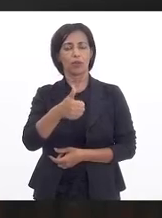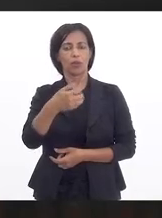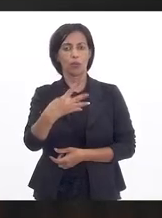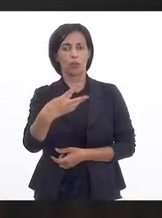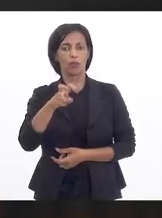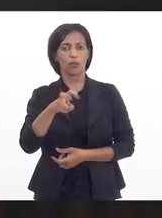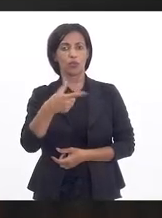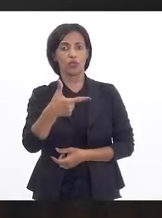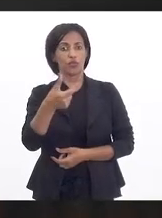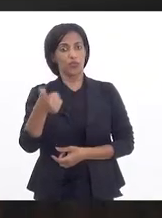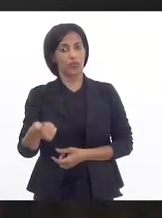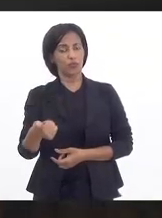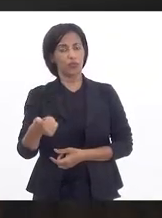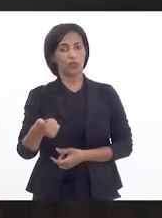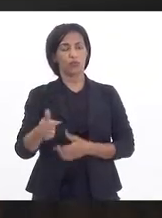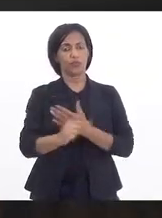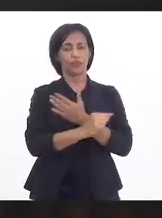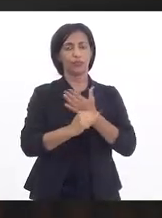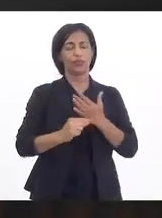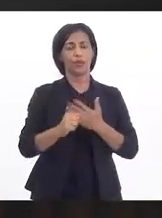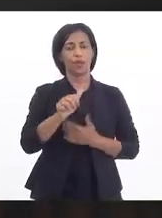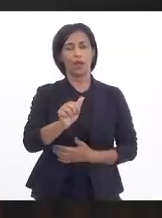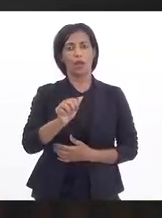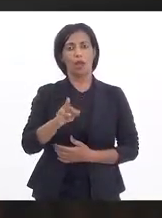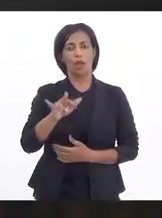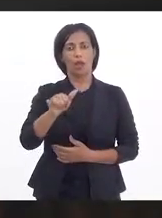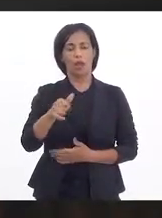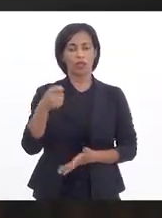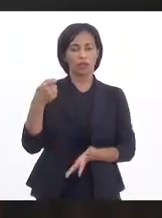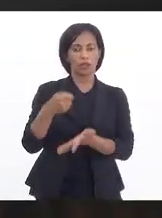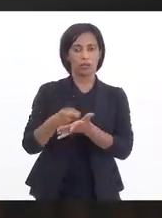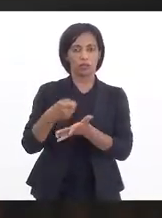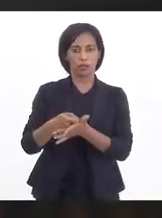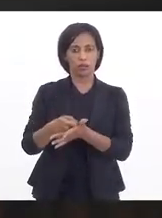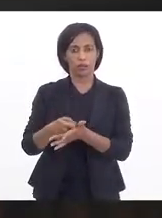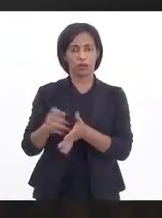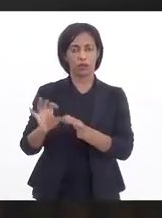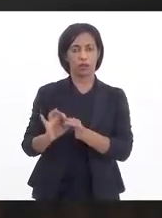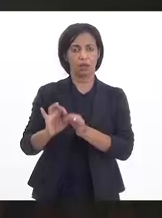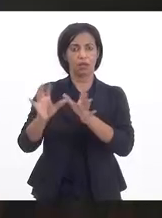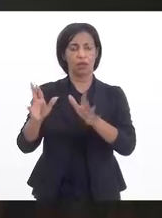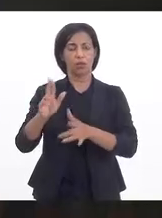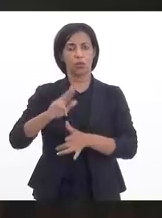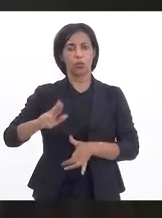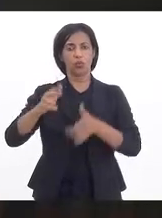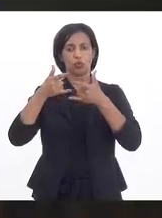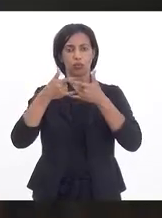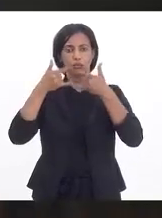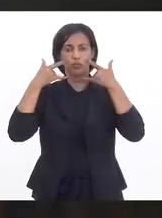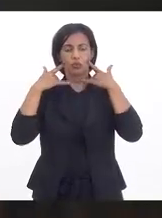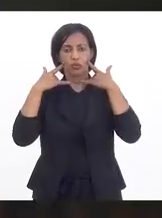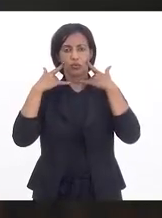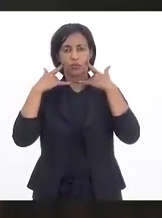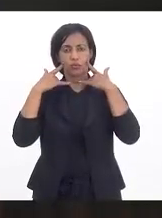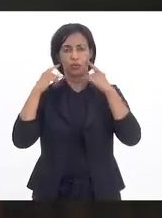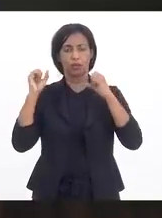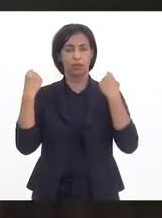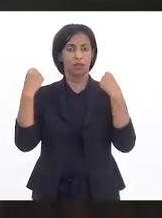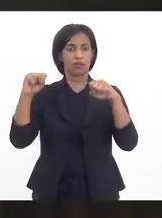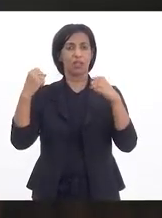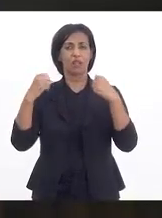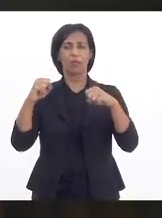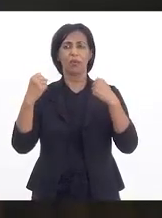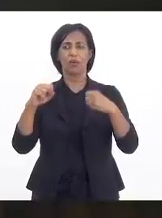5145 2021 de autoria do deputado Átila Nunes que determina a liberação do uso de marca facial nas